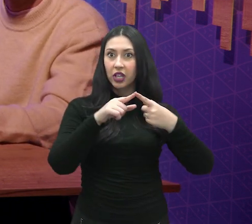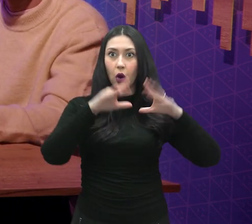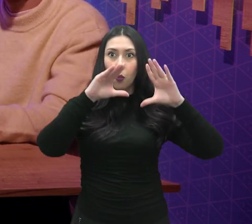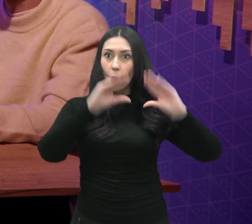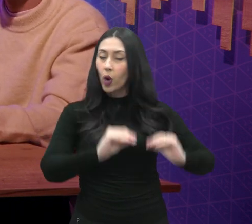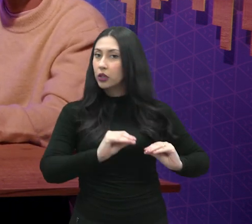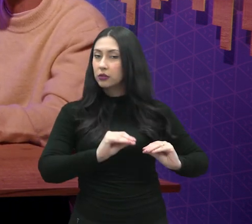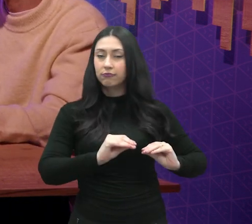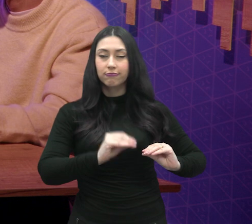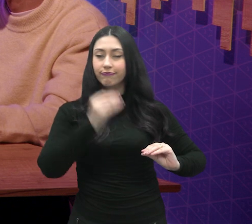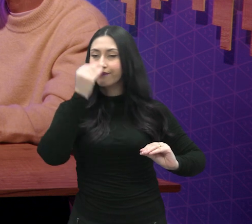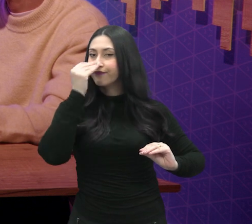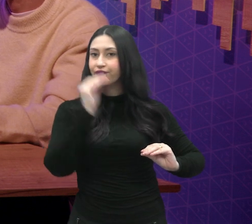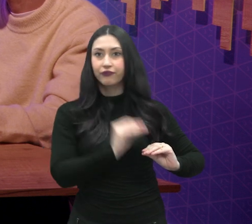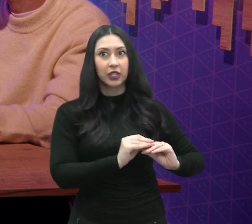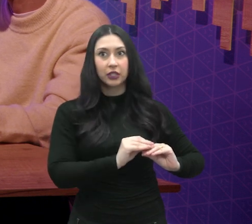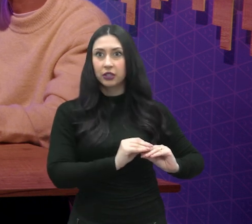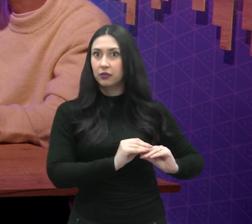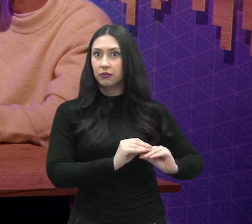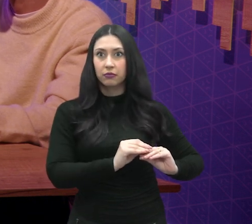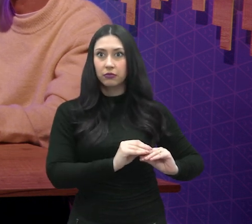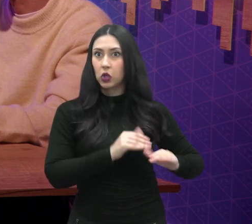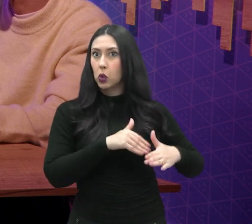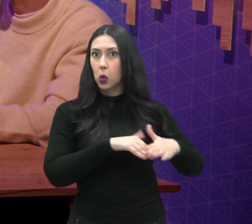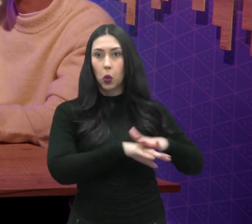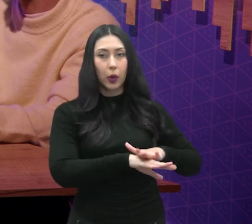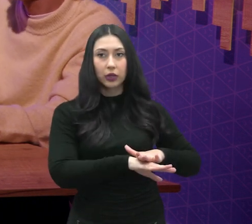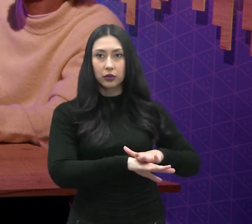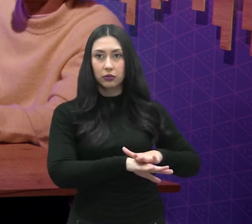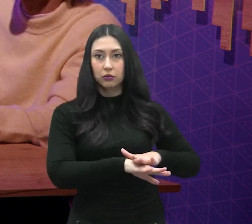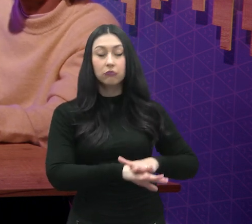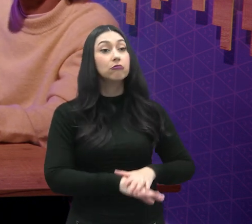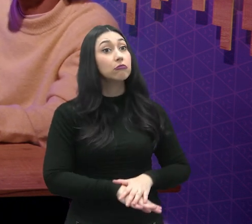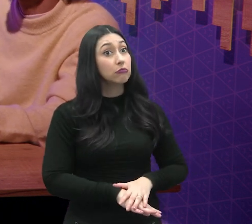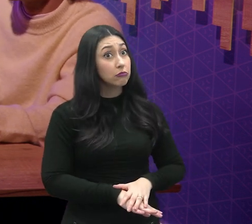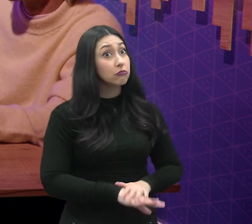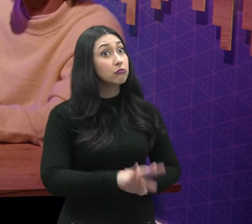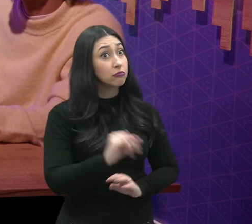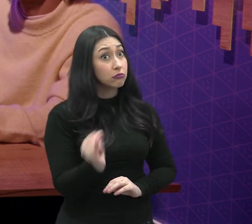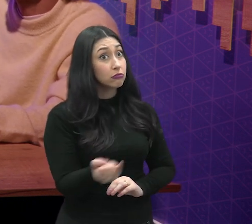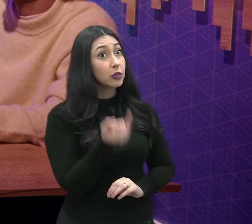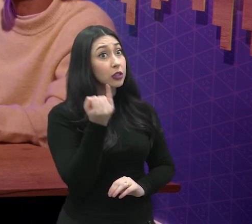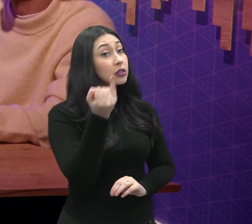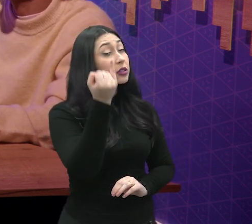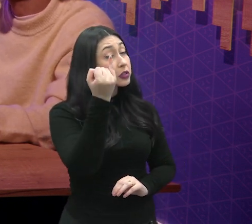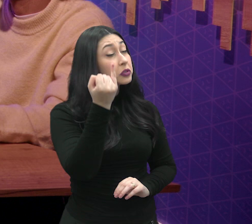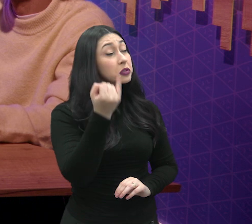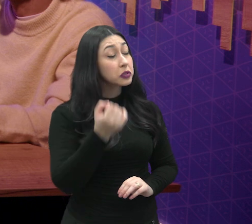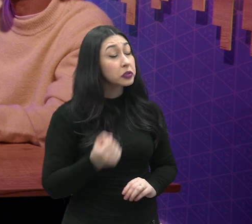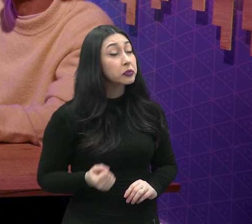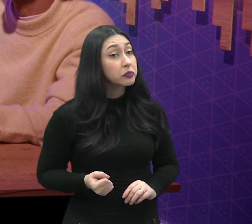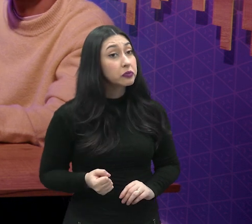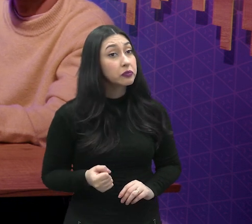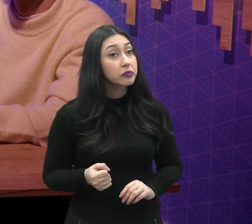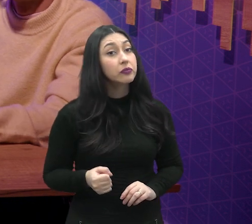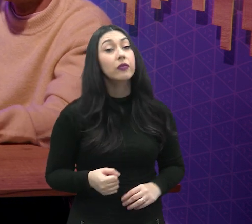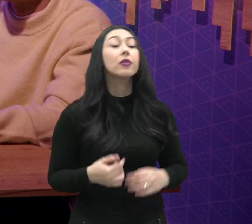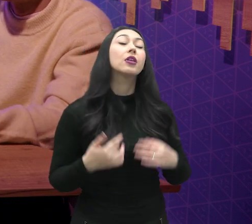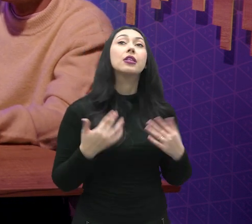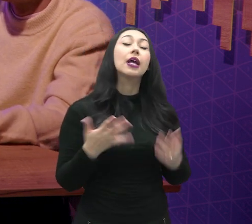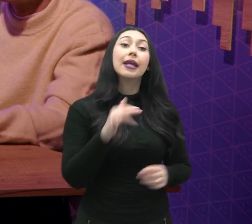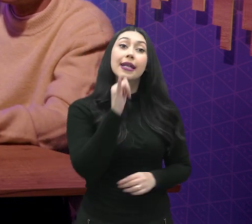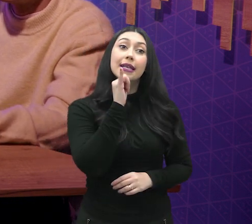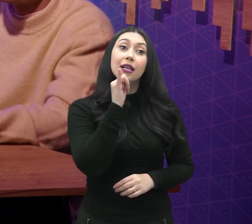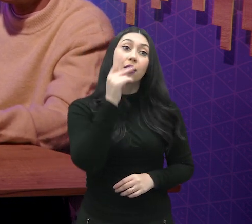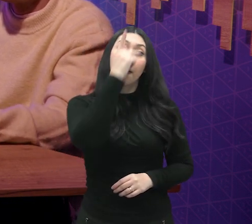casa, eu não dou atenção ao número do trabalho. Ficou guardadinho, fechei a caixa. Isso é muito importante, né? Muito importante